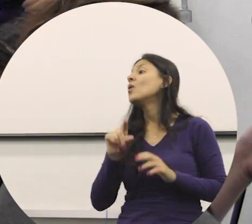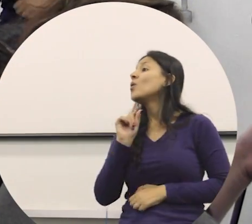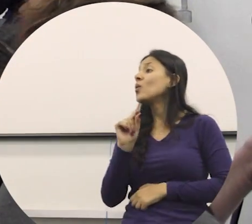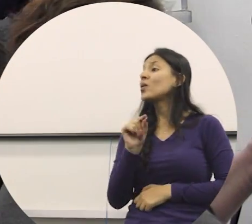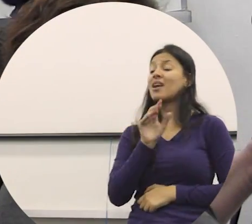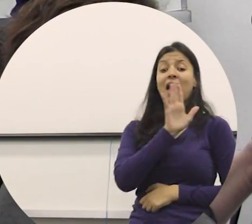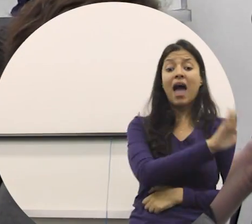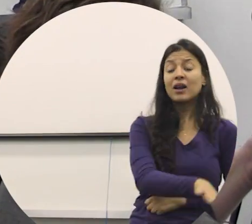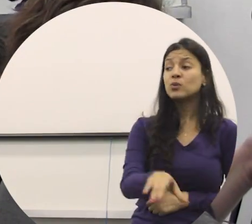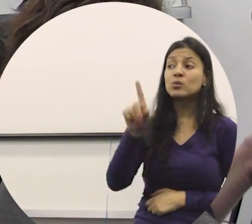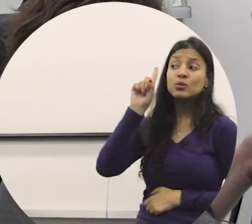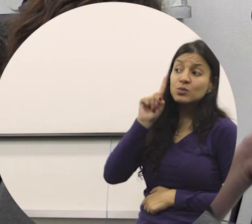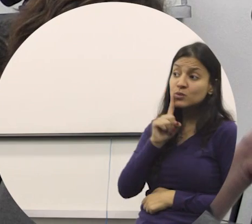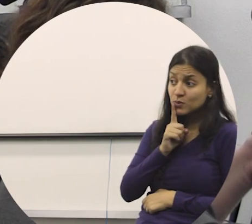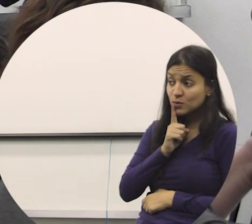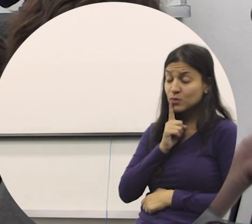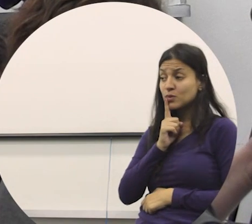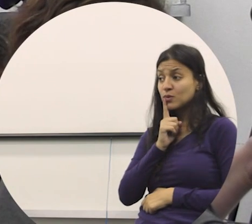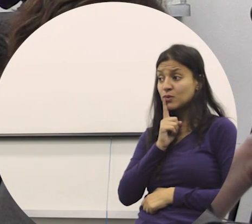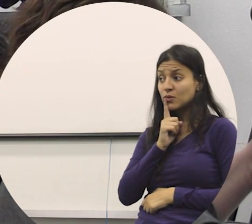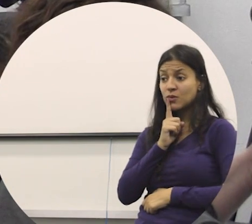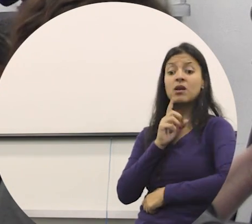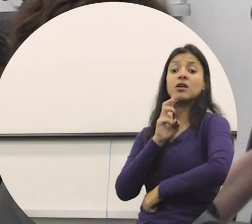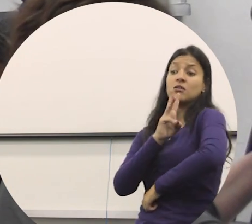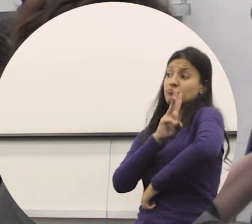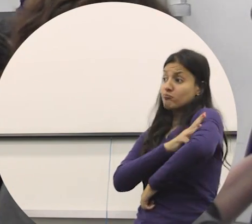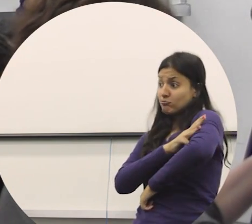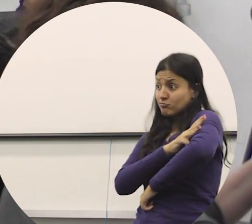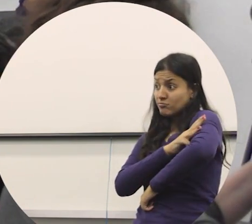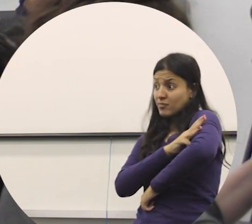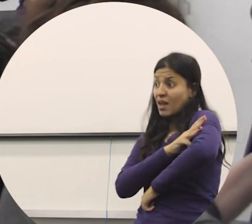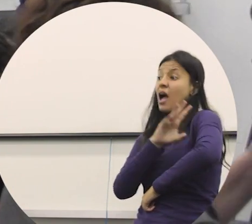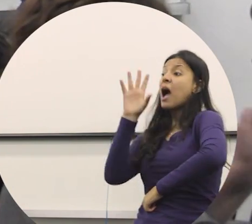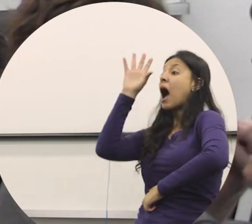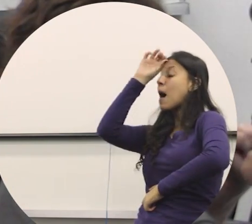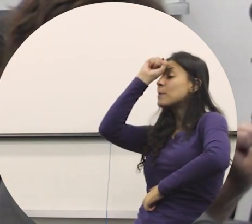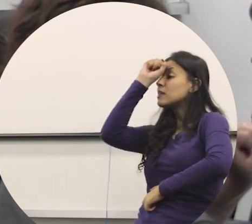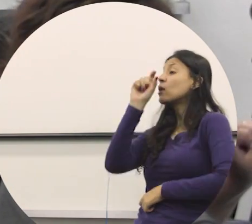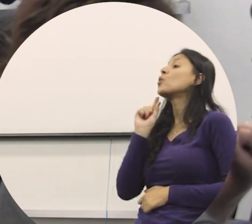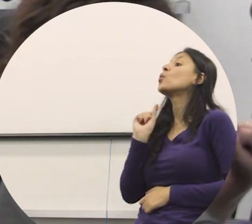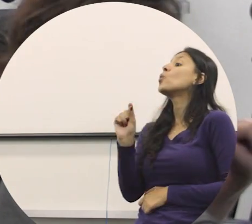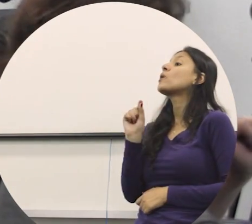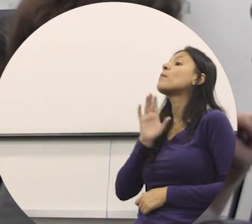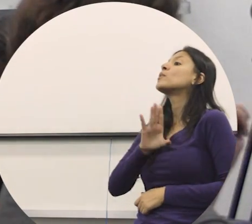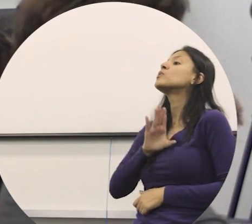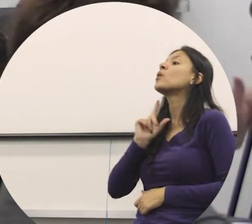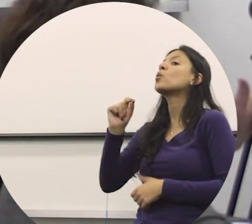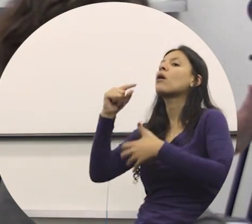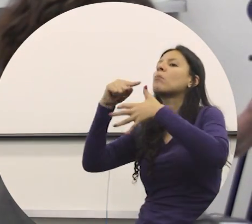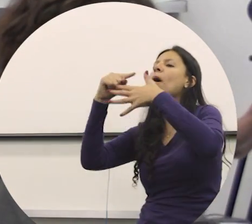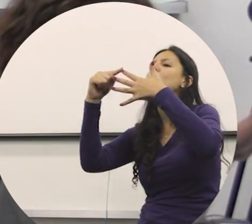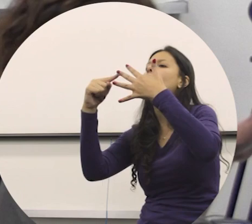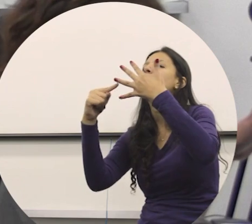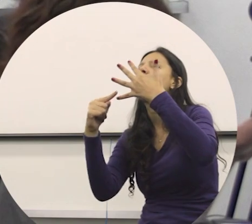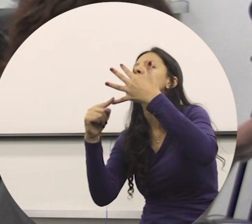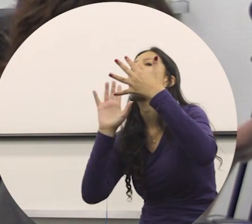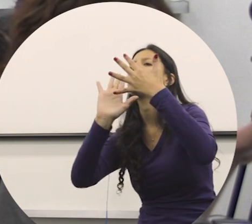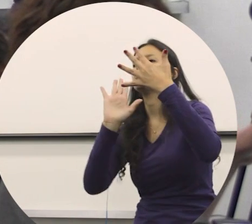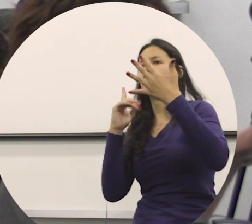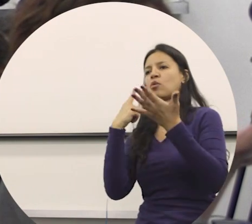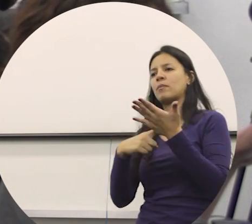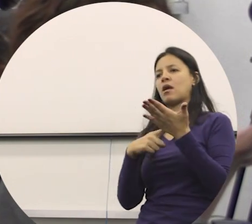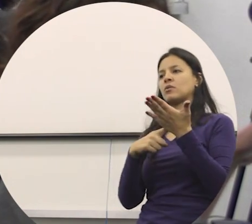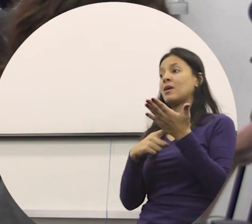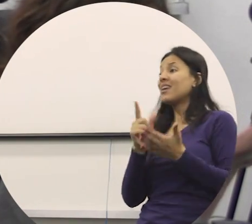aluno surdo vai aprender em português até o final desse ciclo? Se de fato existe o